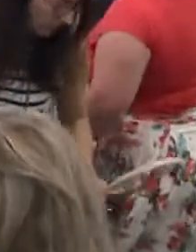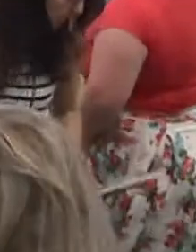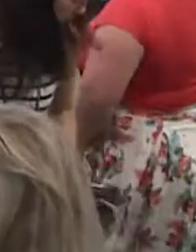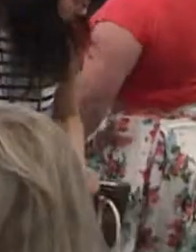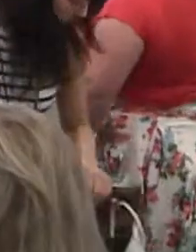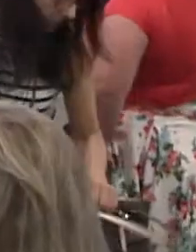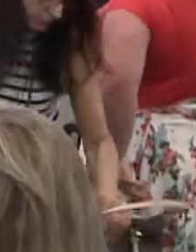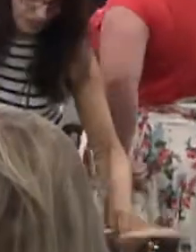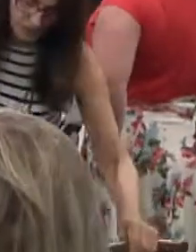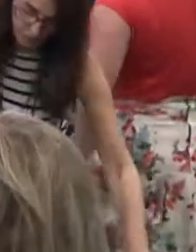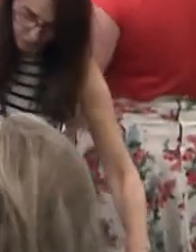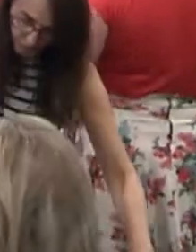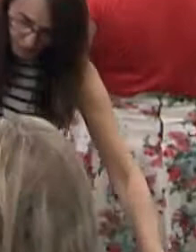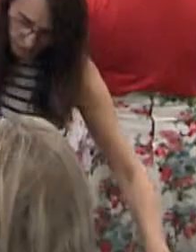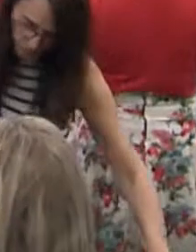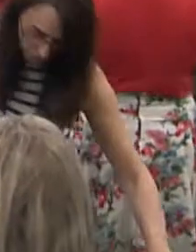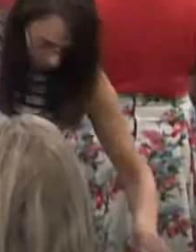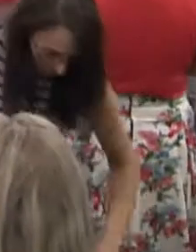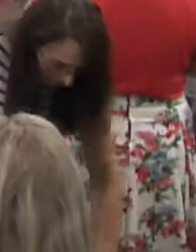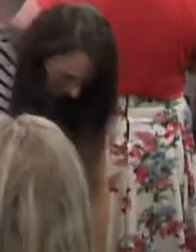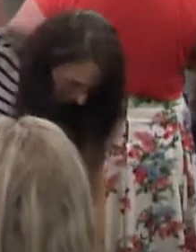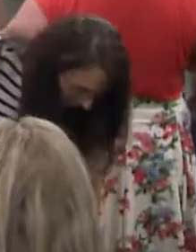Ei, meu presidente.